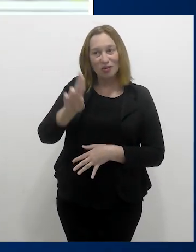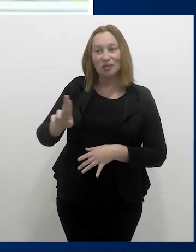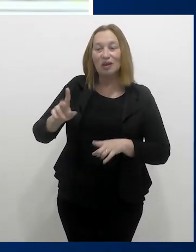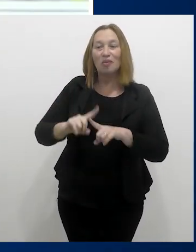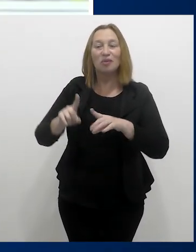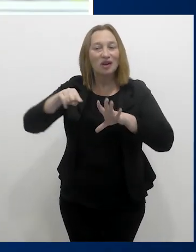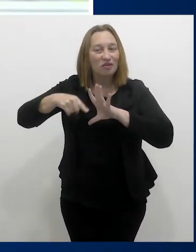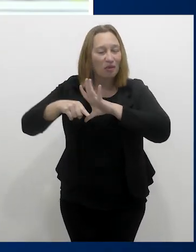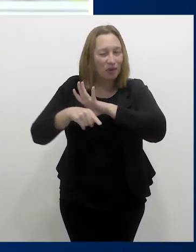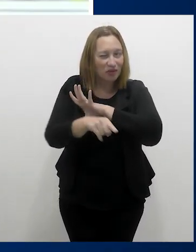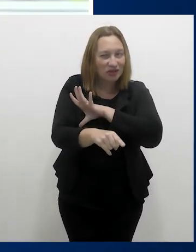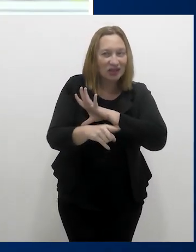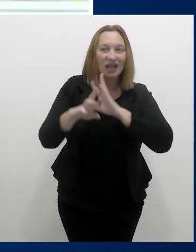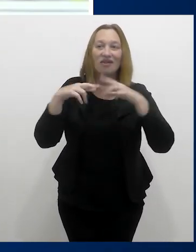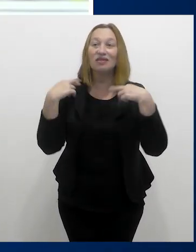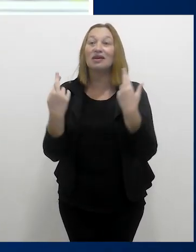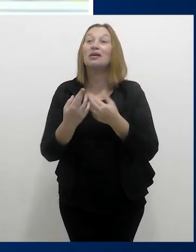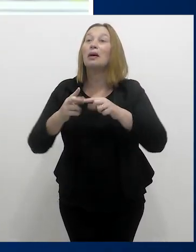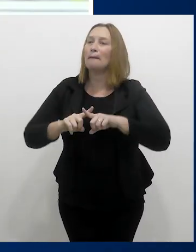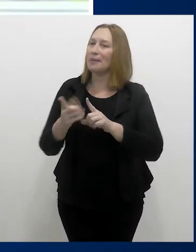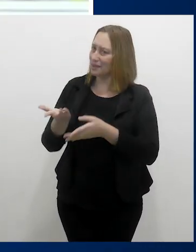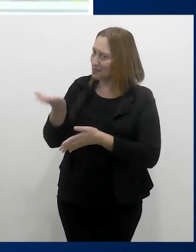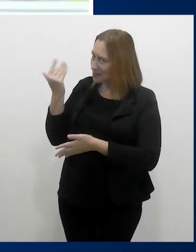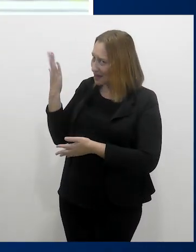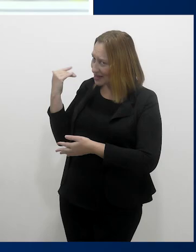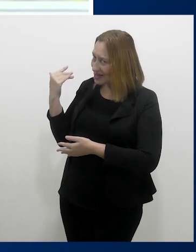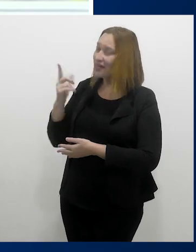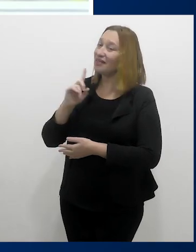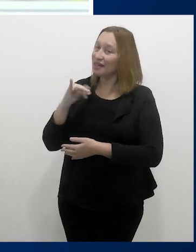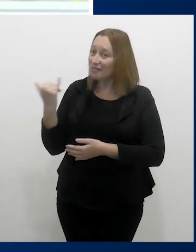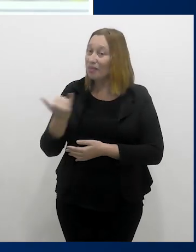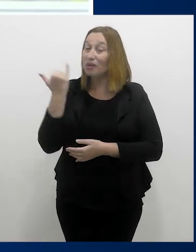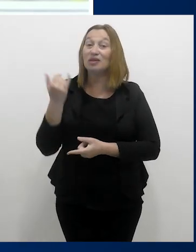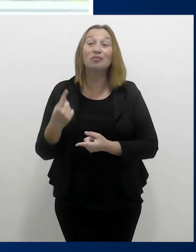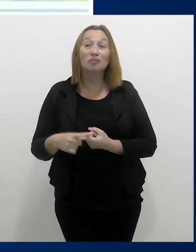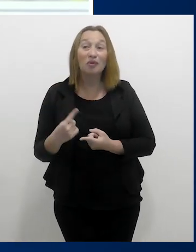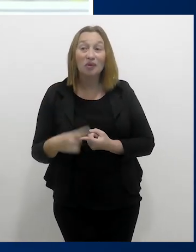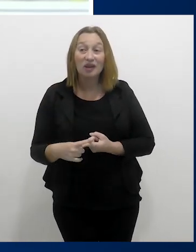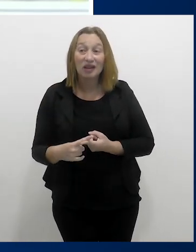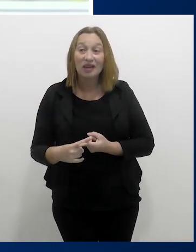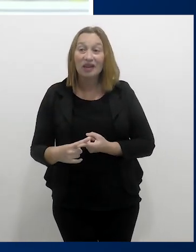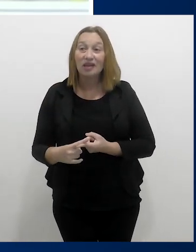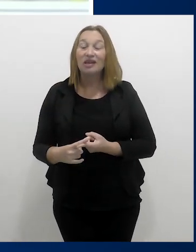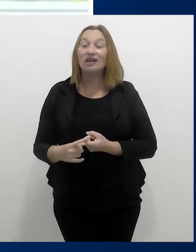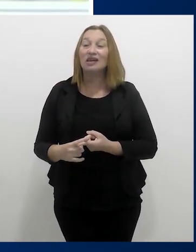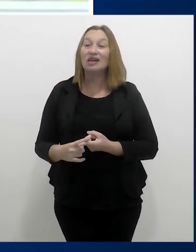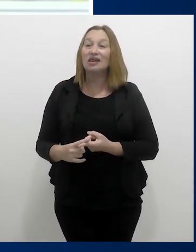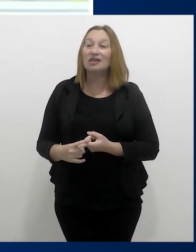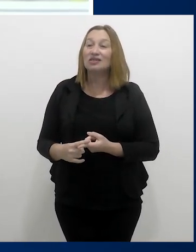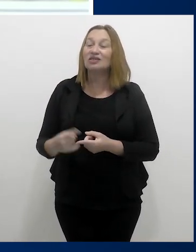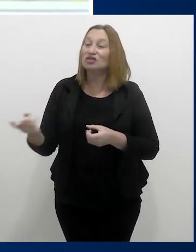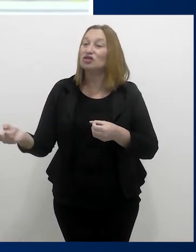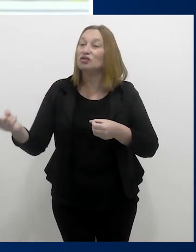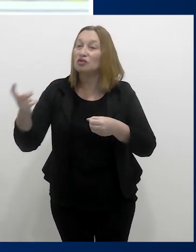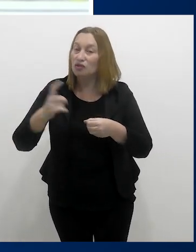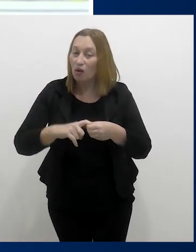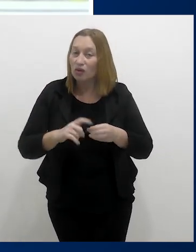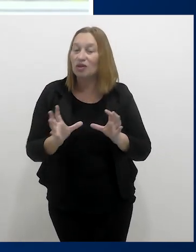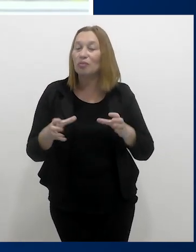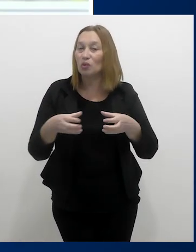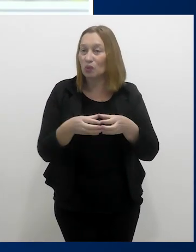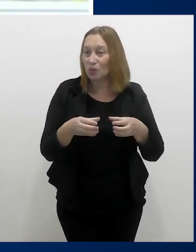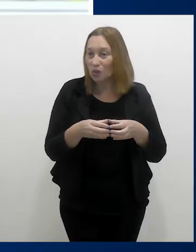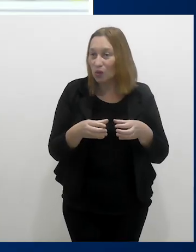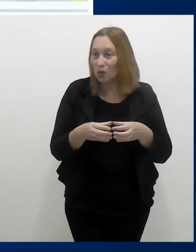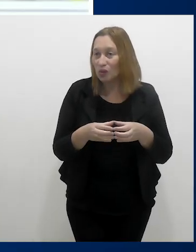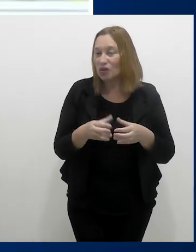porque a reunião foi se aprofundando, e tal. Mas na época foi importante, porque trazia gente de volta